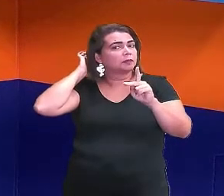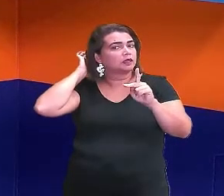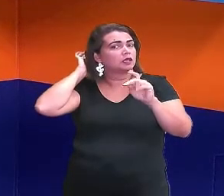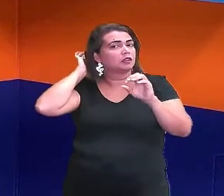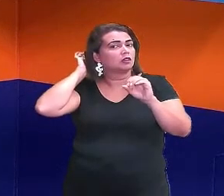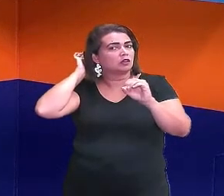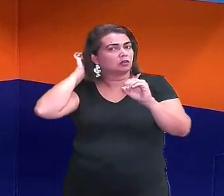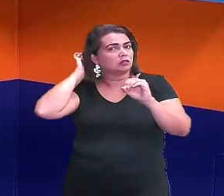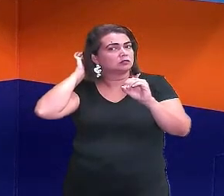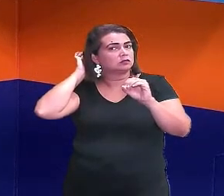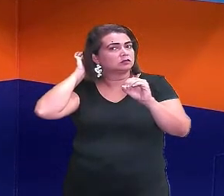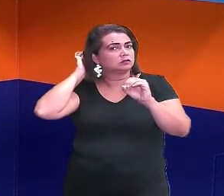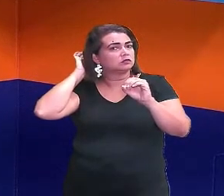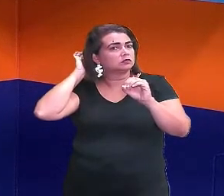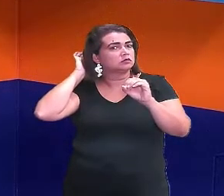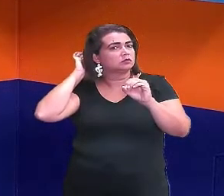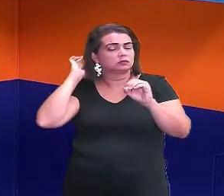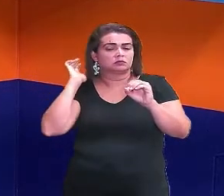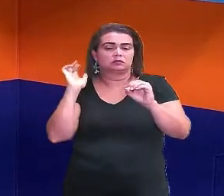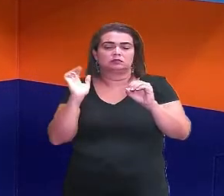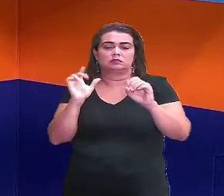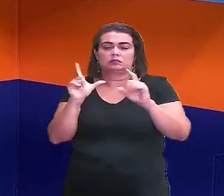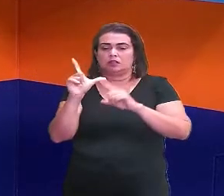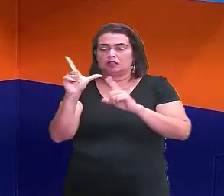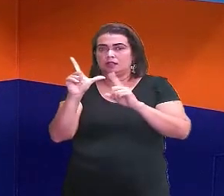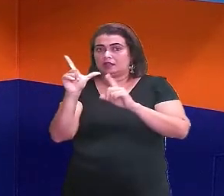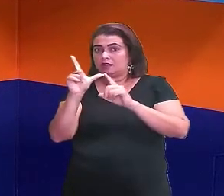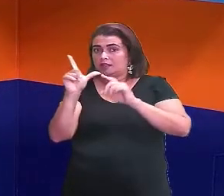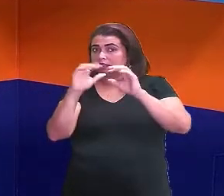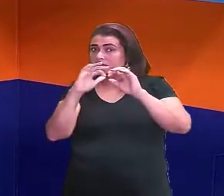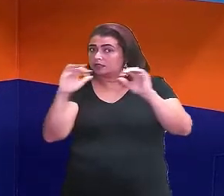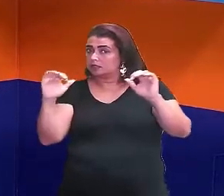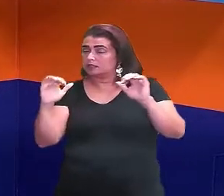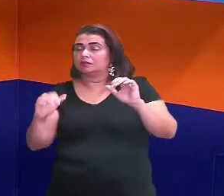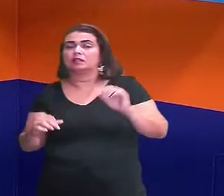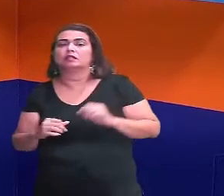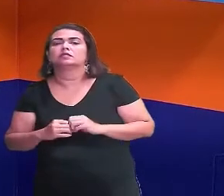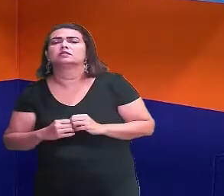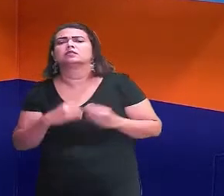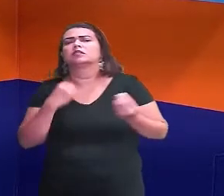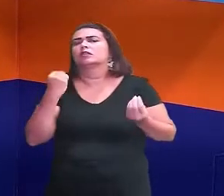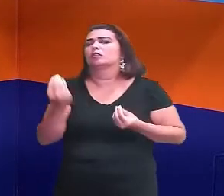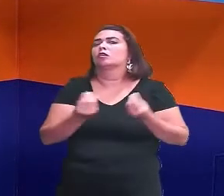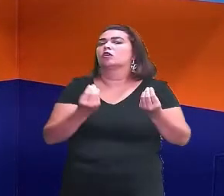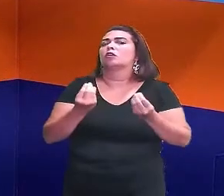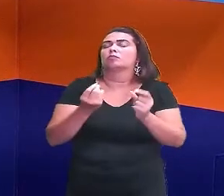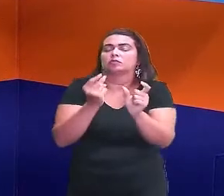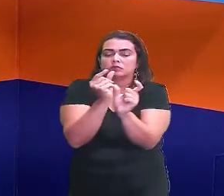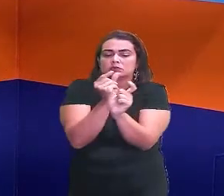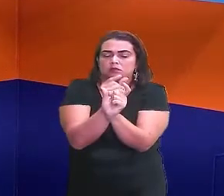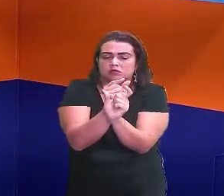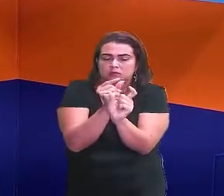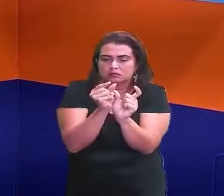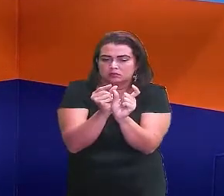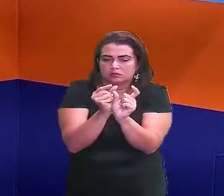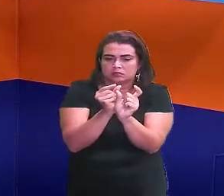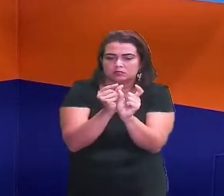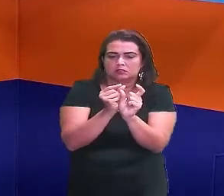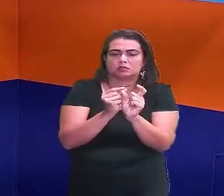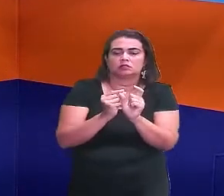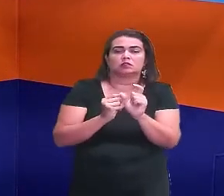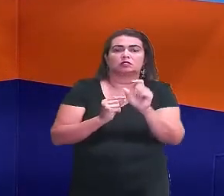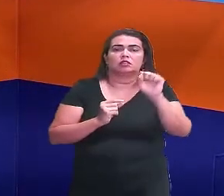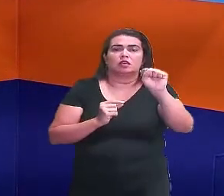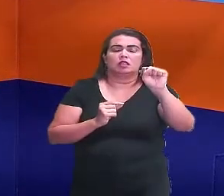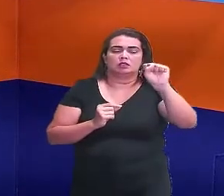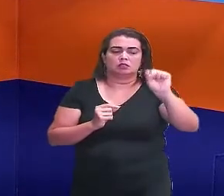P, O. Formou? Sapo. E como eu separo as sílabas? Eu posso colocar o